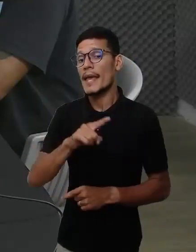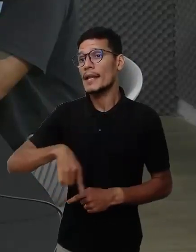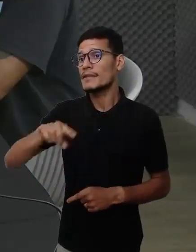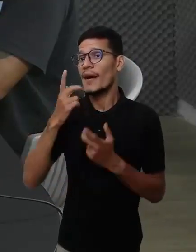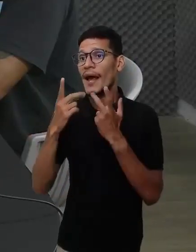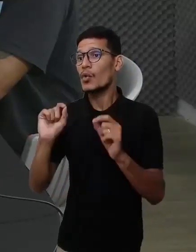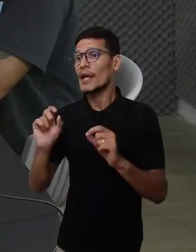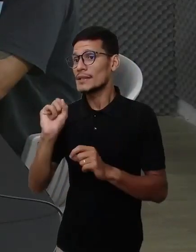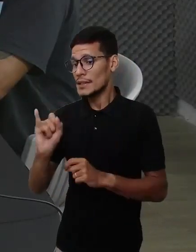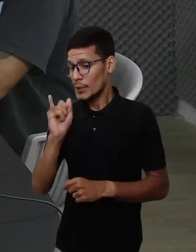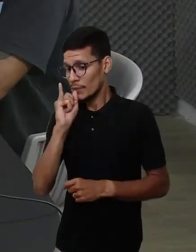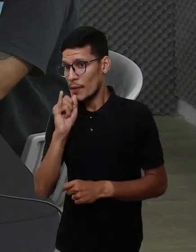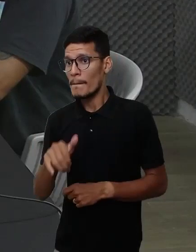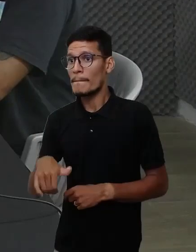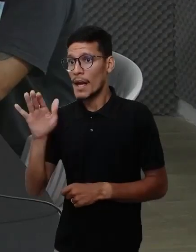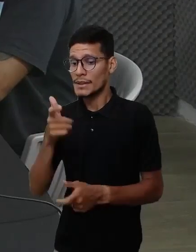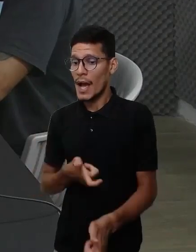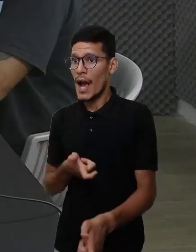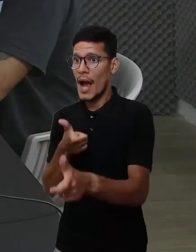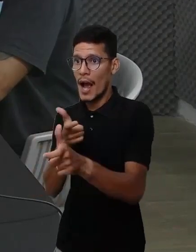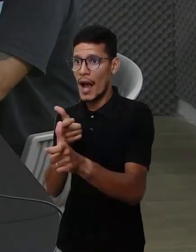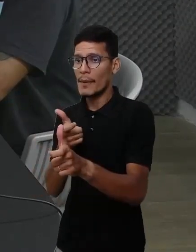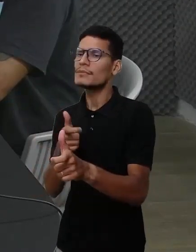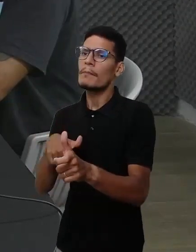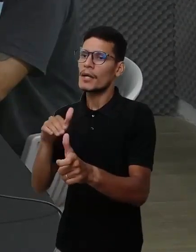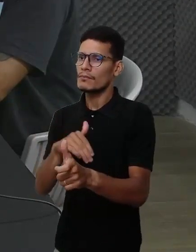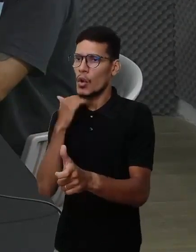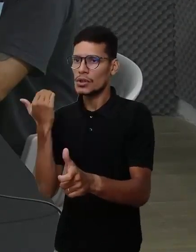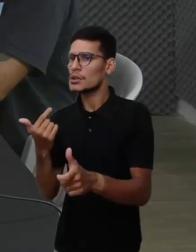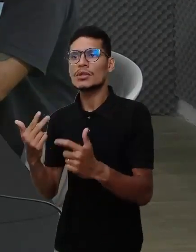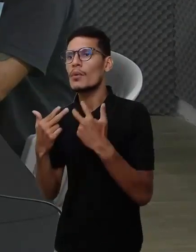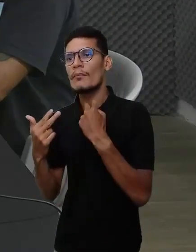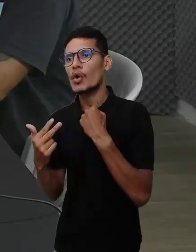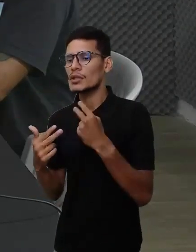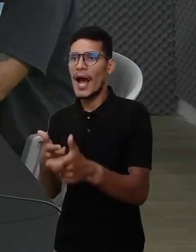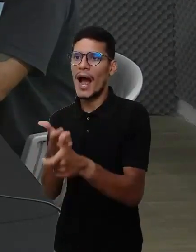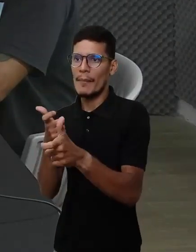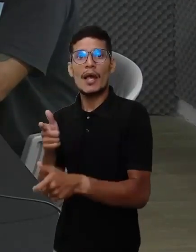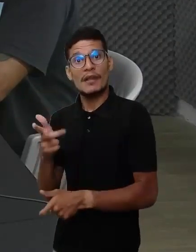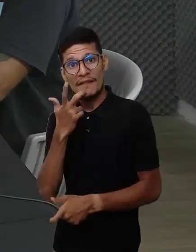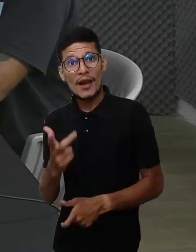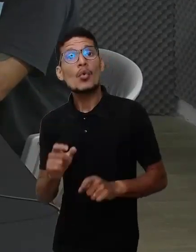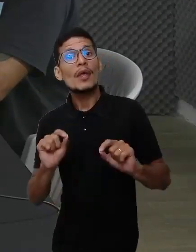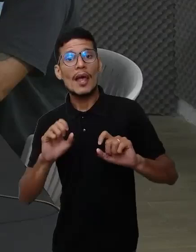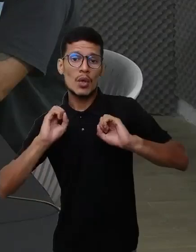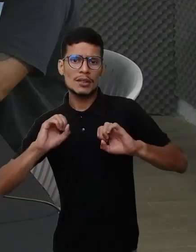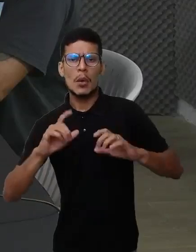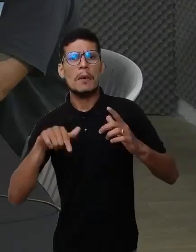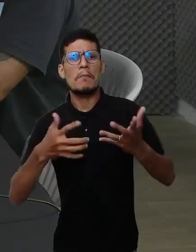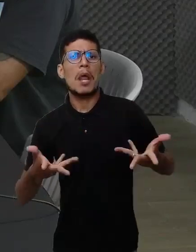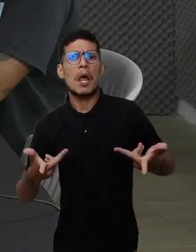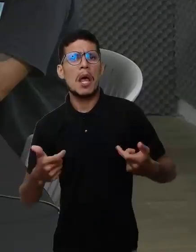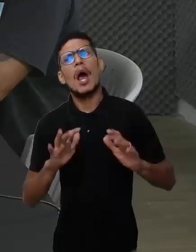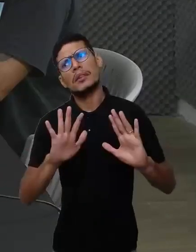quanto mais arma, mais morte. Então você não pode ter mais arma. Aí esse mesmo idiota que diz que a educação é um negócio fantástico, ele vai dizer,